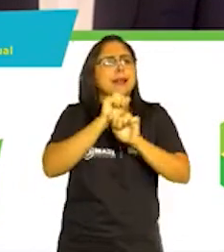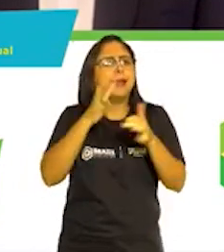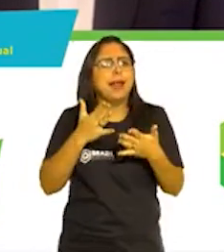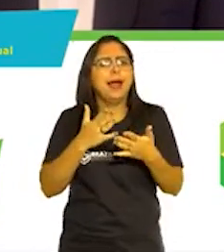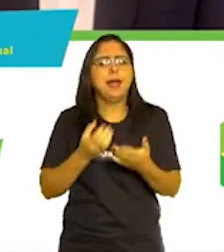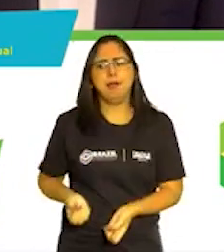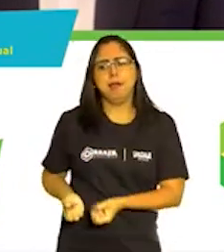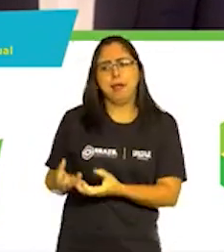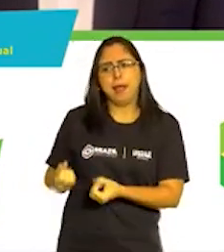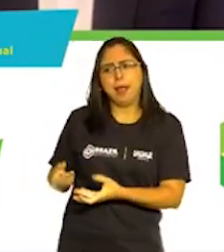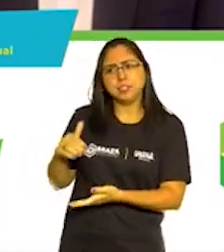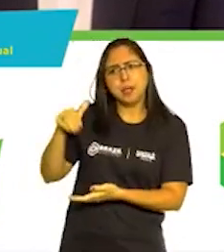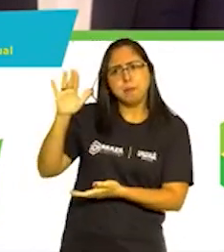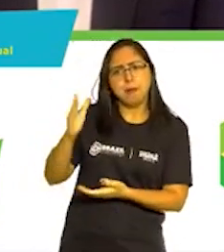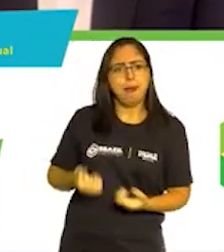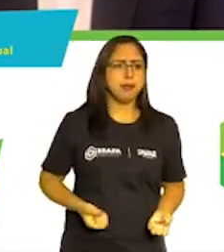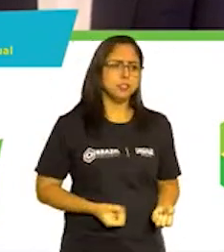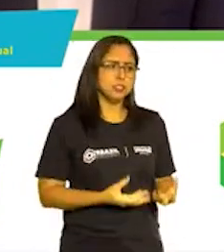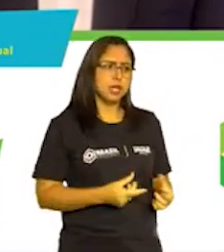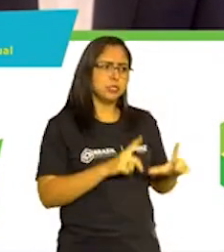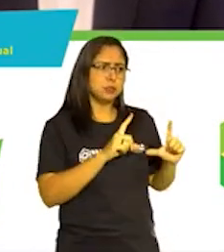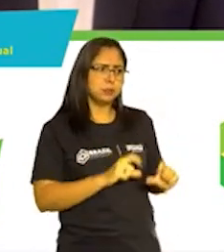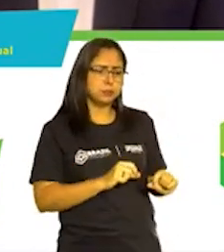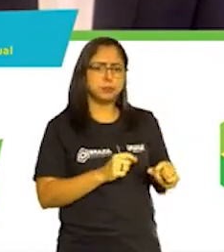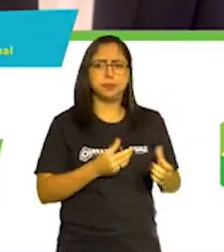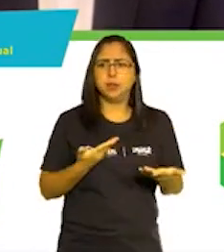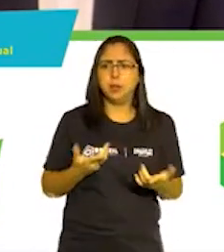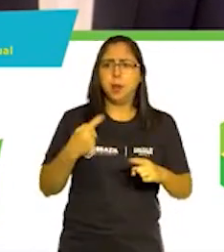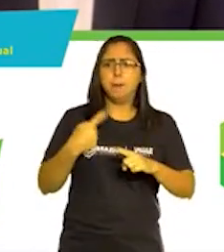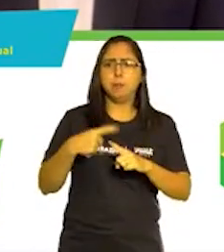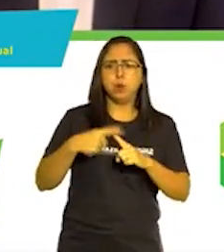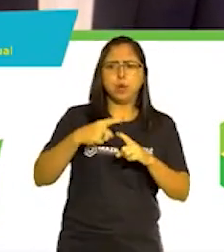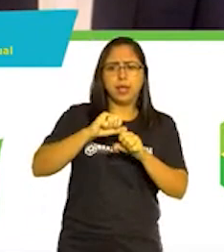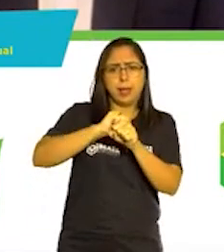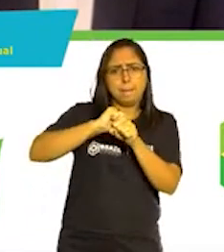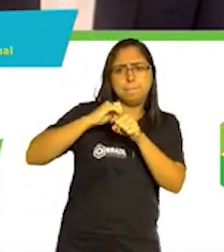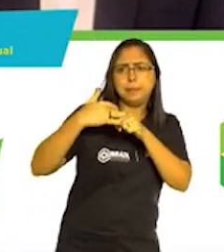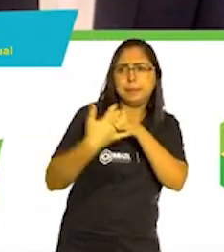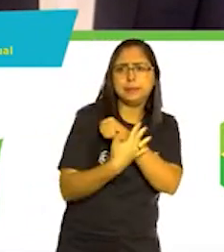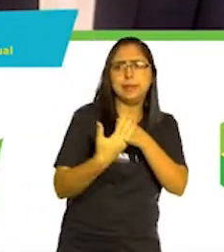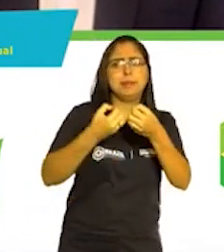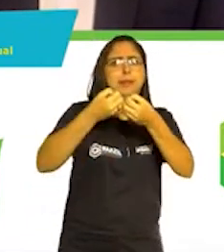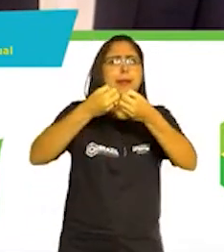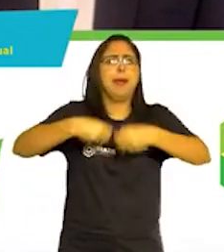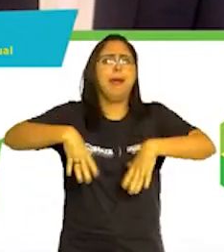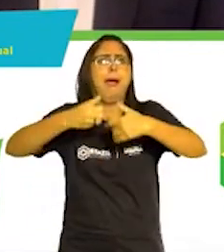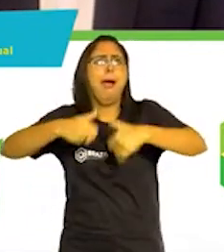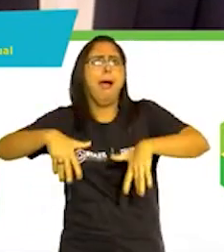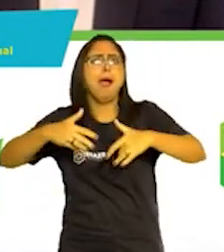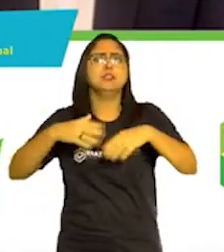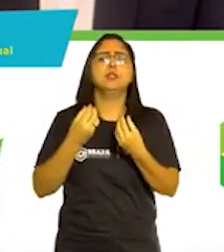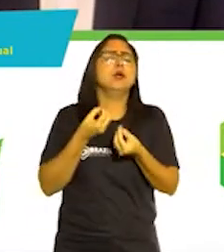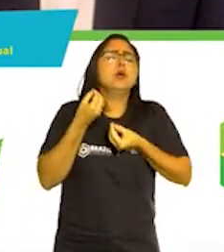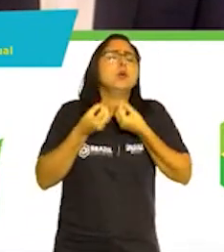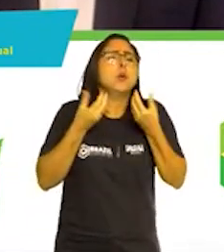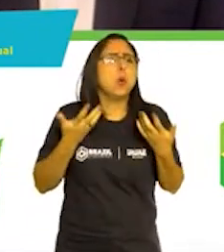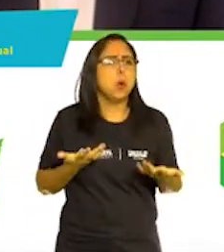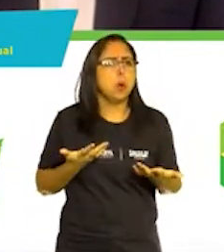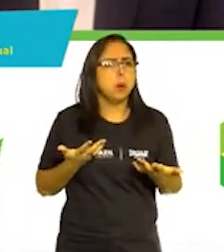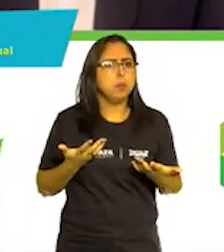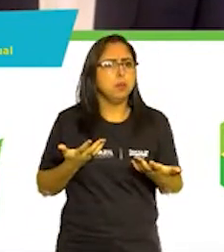menos a pandemia, porque a pandemia necessita gastos. Assim, não se passou seriamente a discussão do tipo em